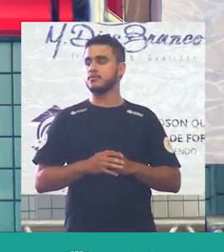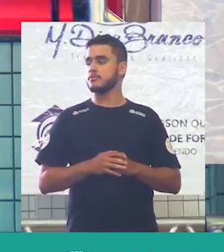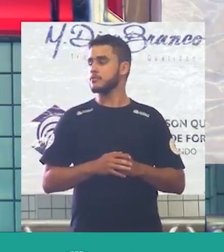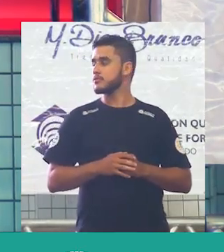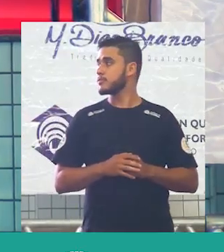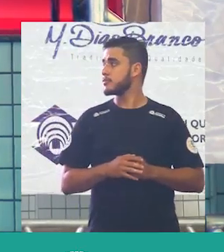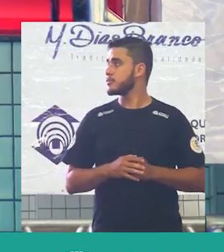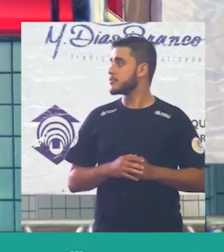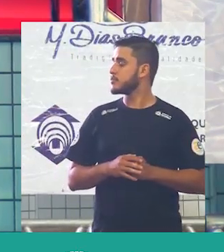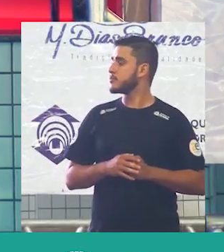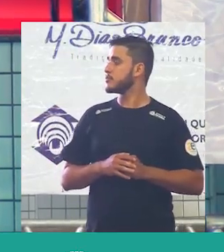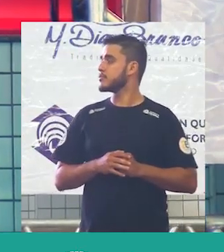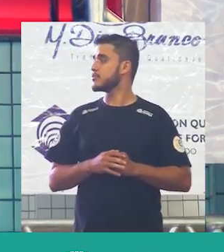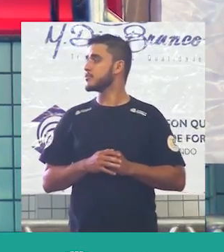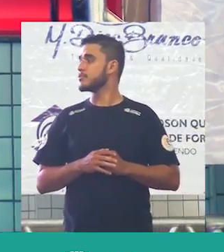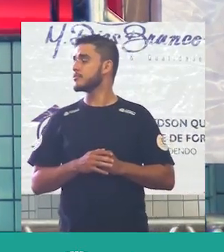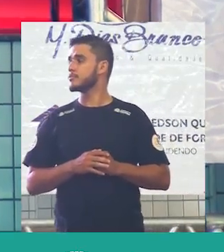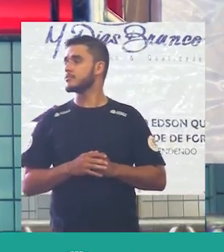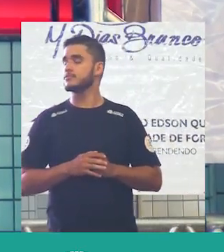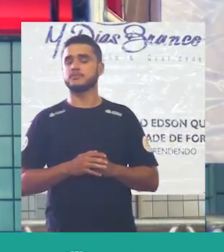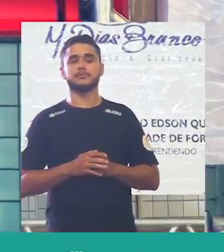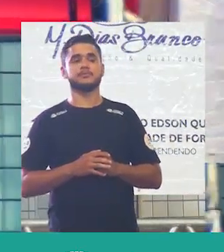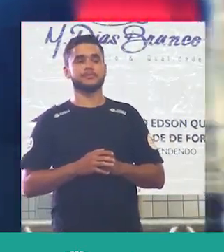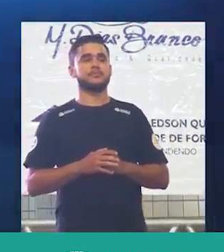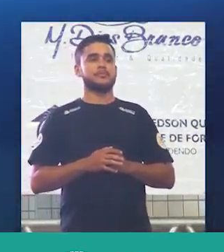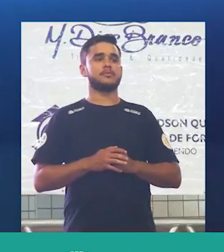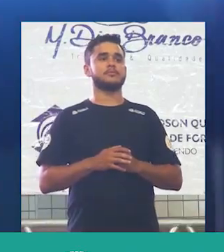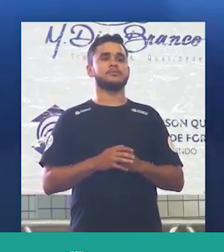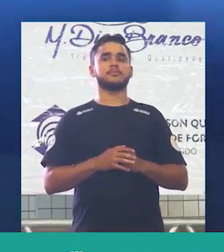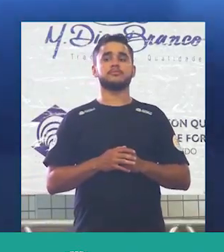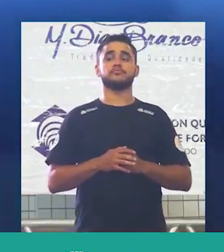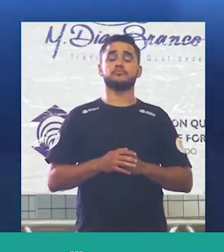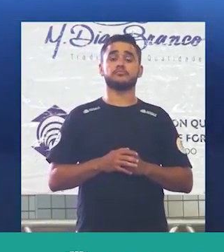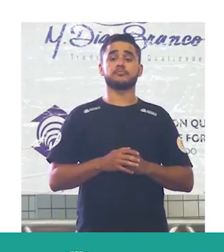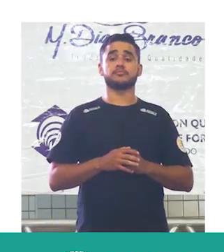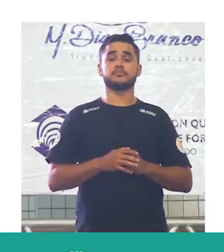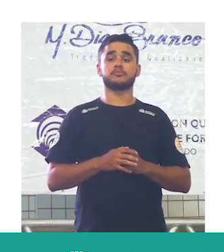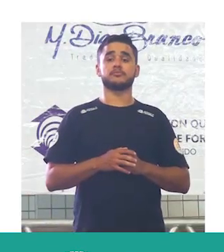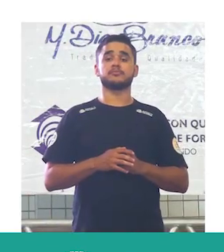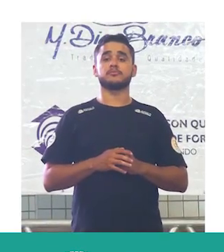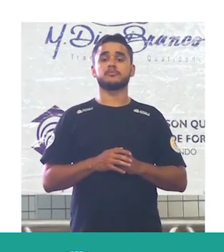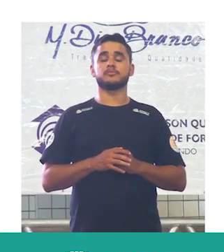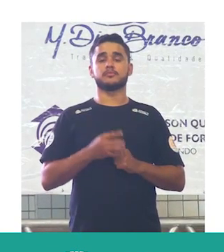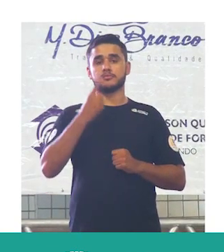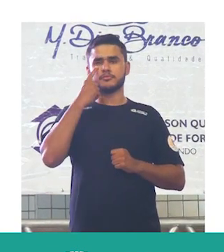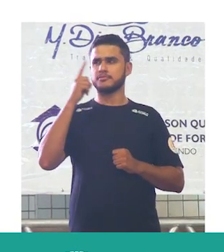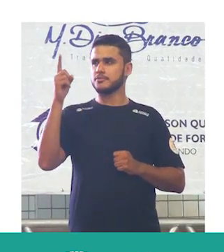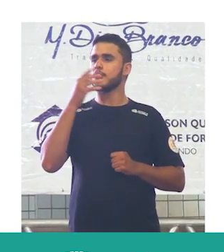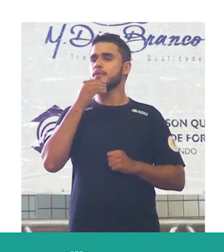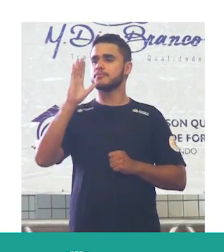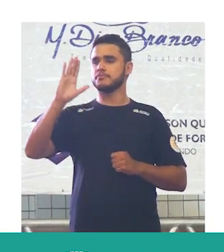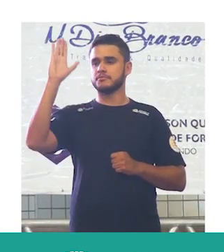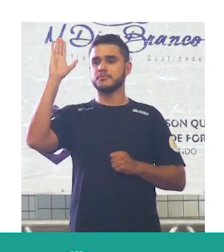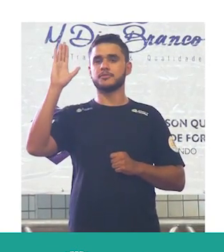Muito bem, olha, eu falei Era Vargas. Me senti um cara que tem por aí, um candidato por aí também, né?